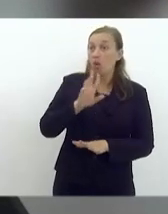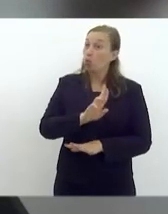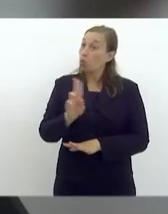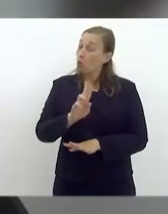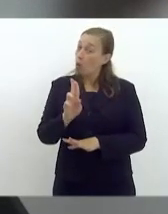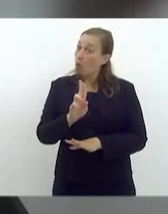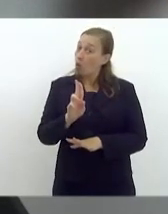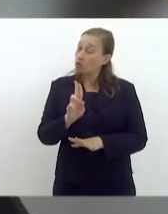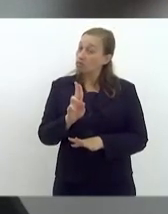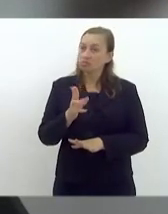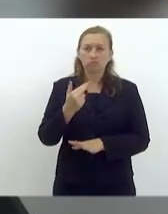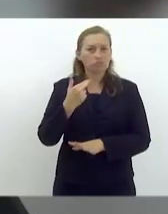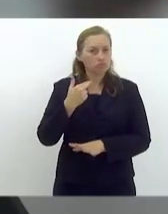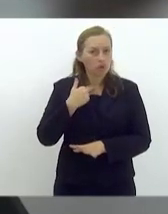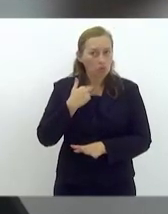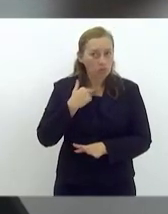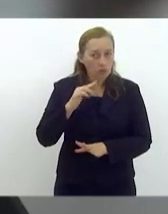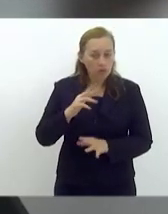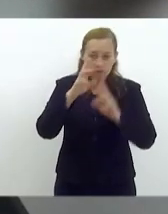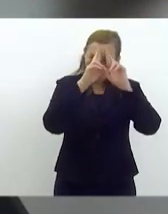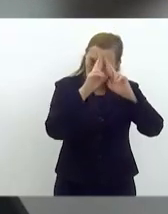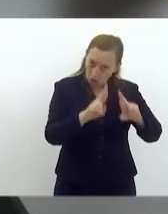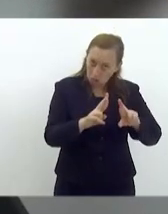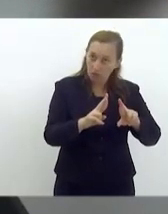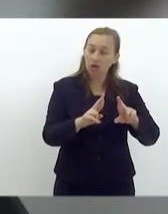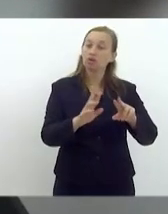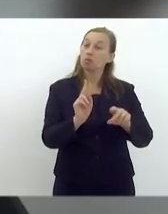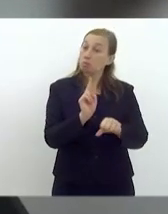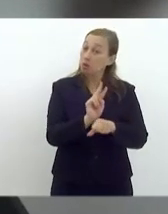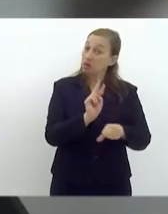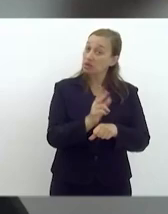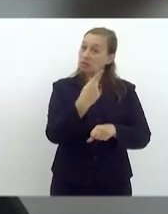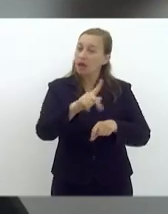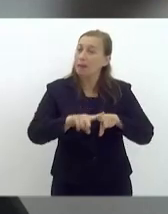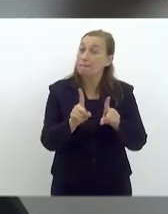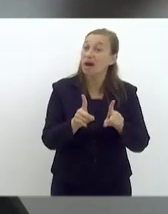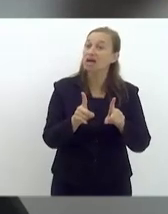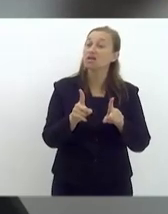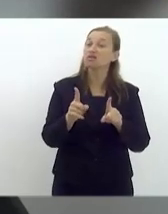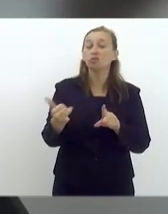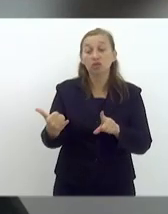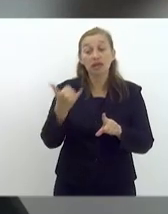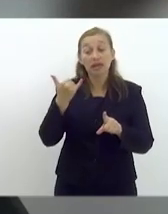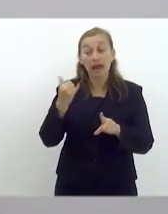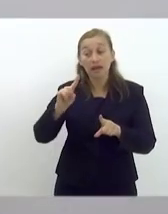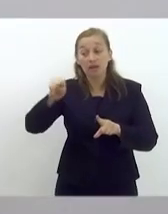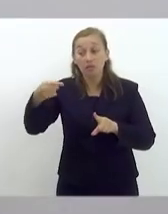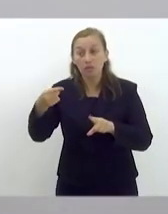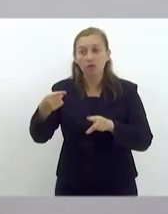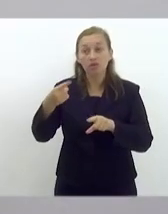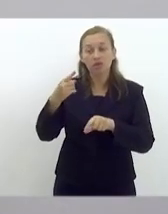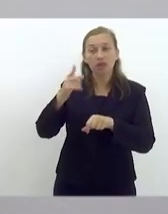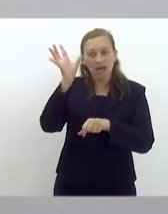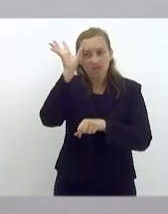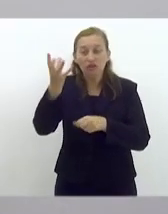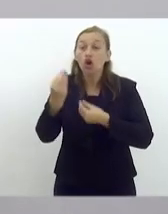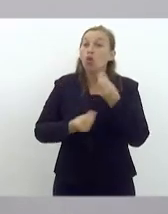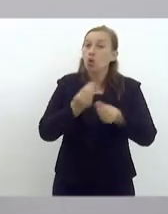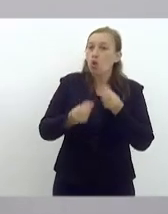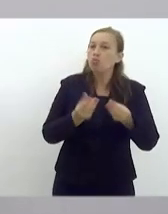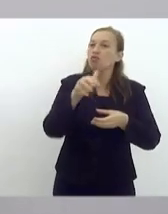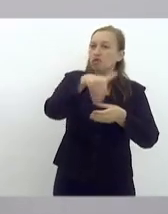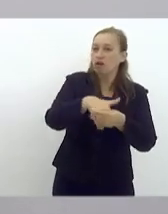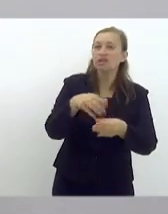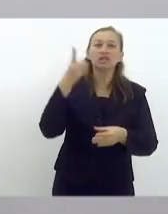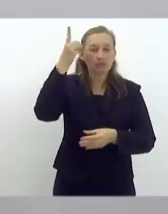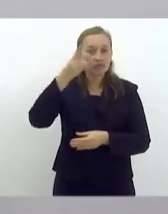aqui razão de respeito e reserva né mas a gente vai fazer o contato e ela já colocou Então como vota deputada Tia